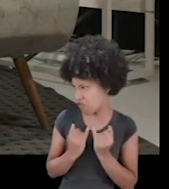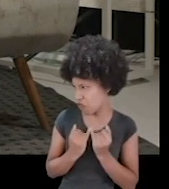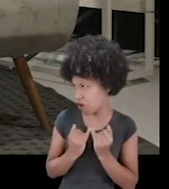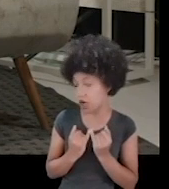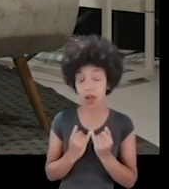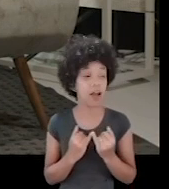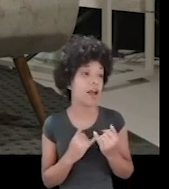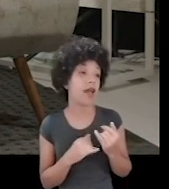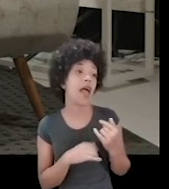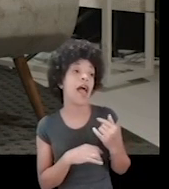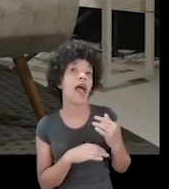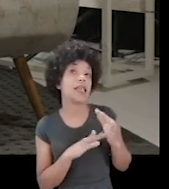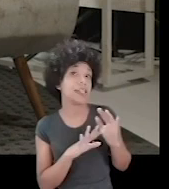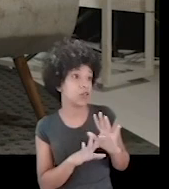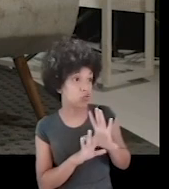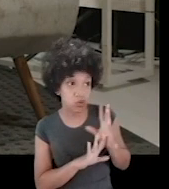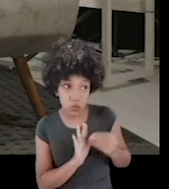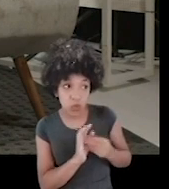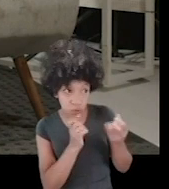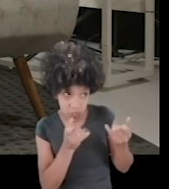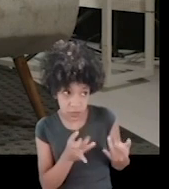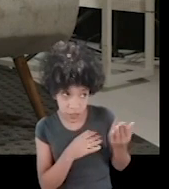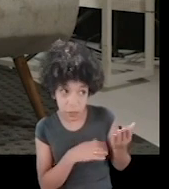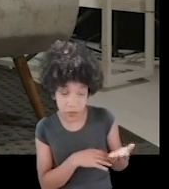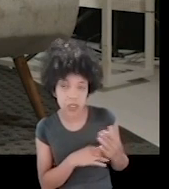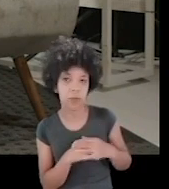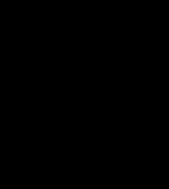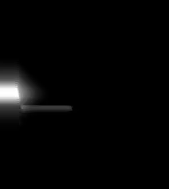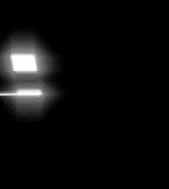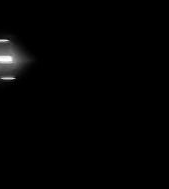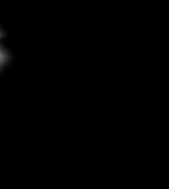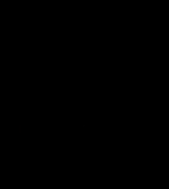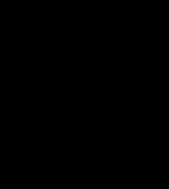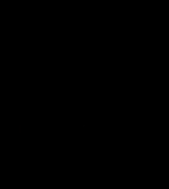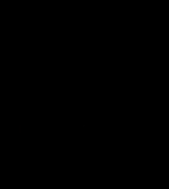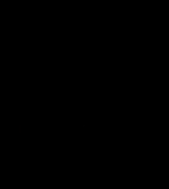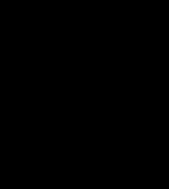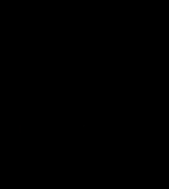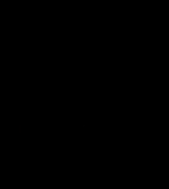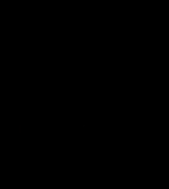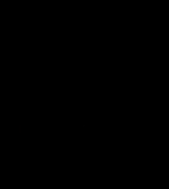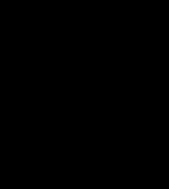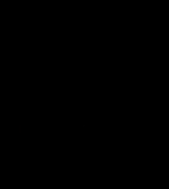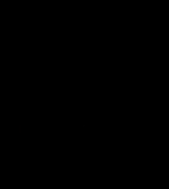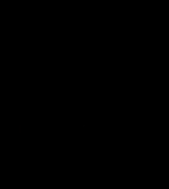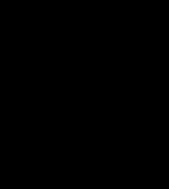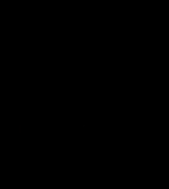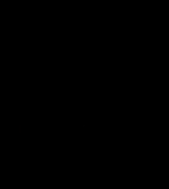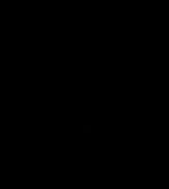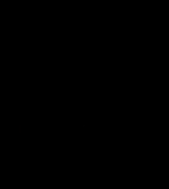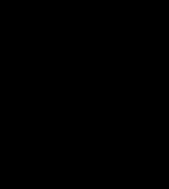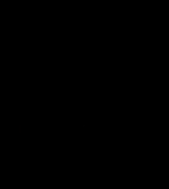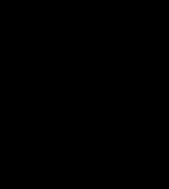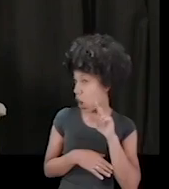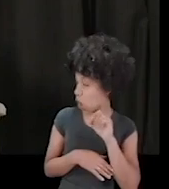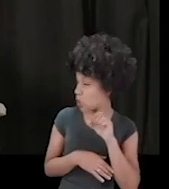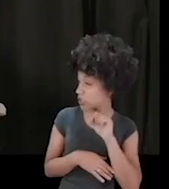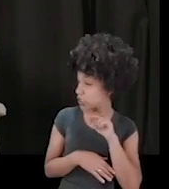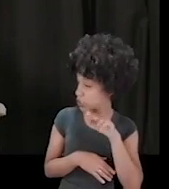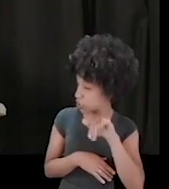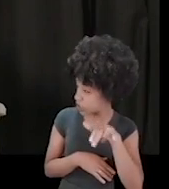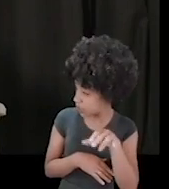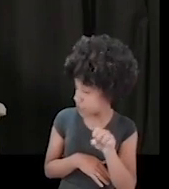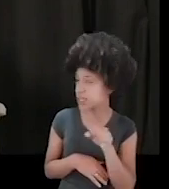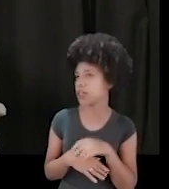Uma vez eu dei uma entrevista e eu falei isso. Eu falei que a minha vida daria um puta de um filme. Meet your idols.